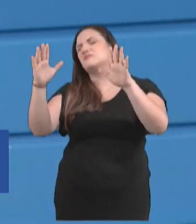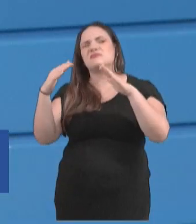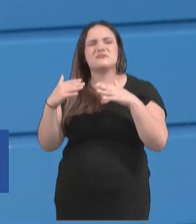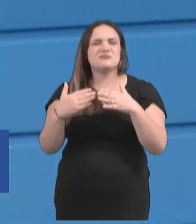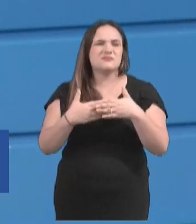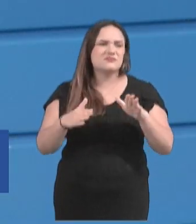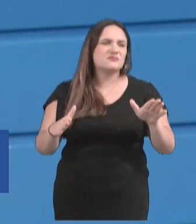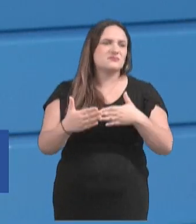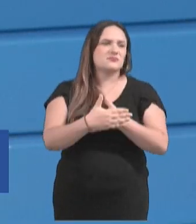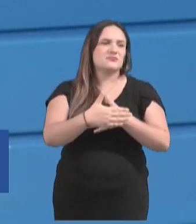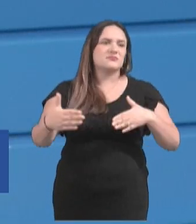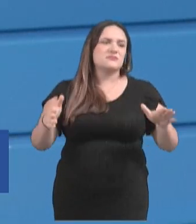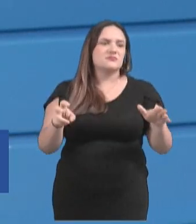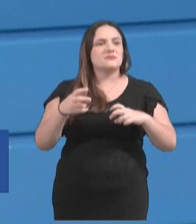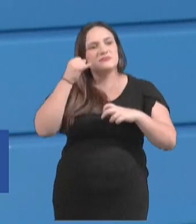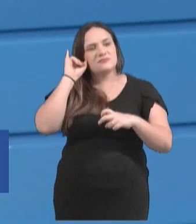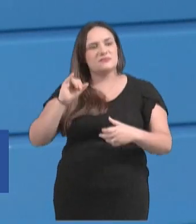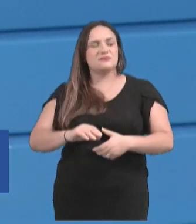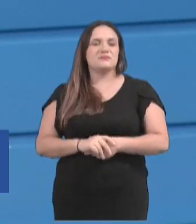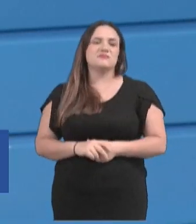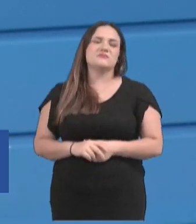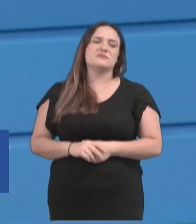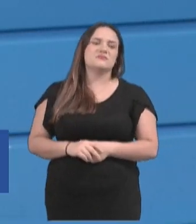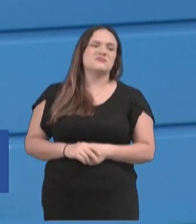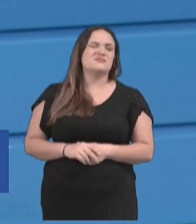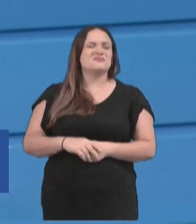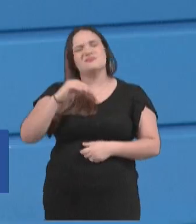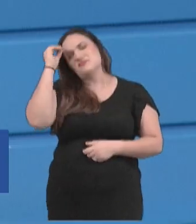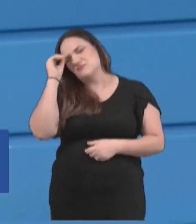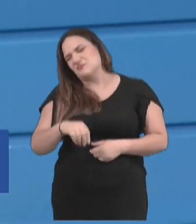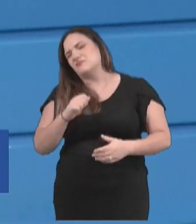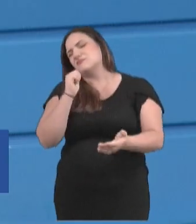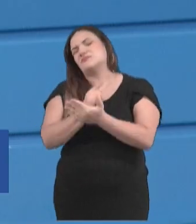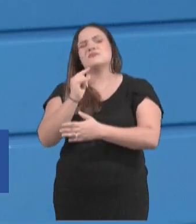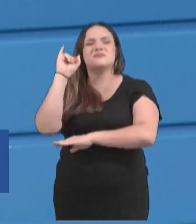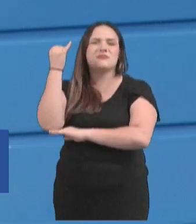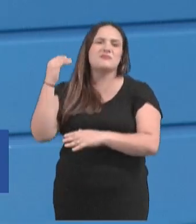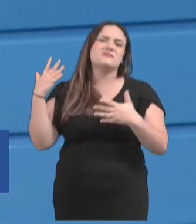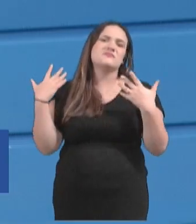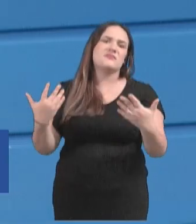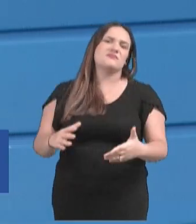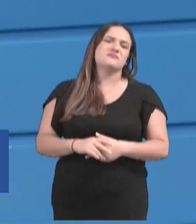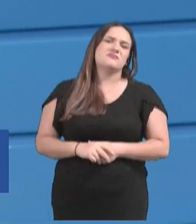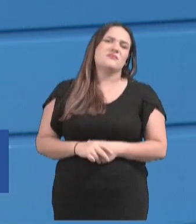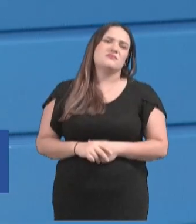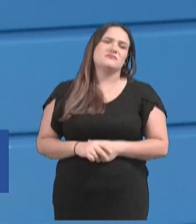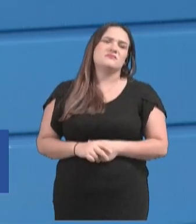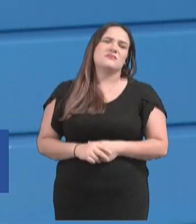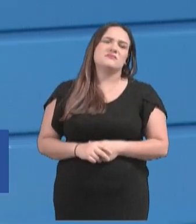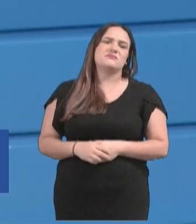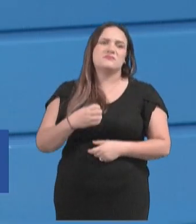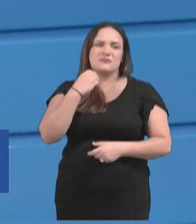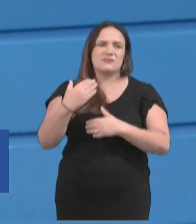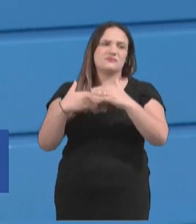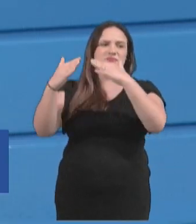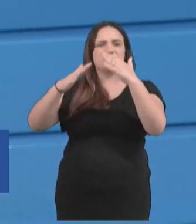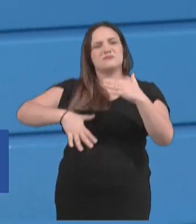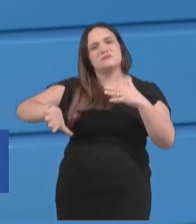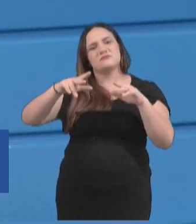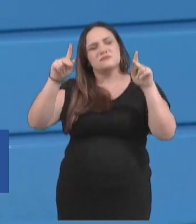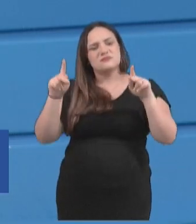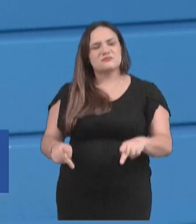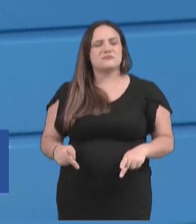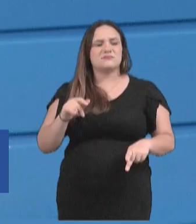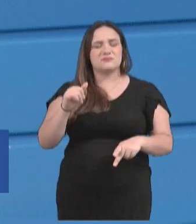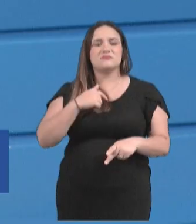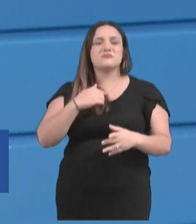propriedade, desiste de pagar imposto, desiste de pagar, porque não caminha coisa pública. Porque se